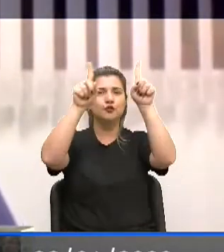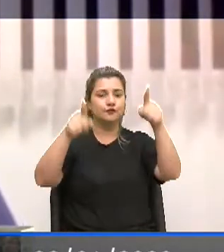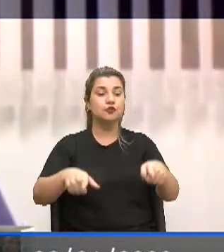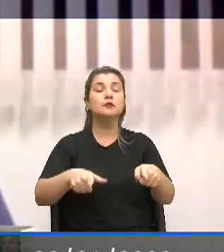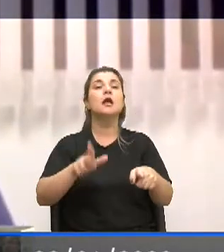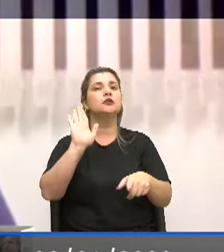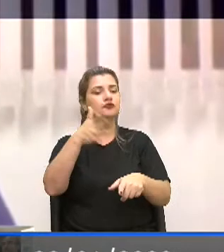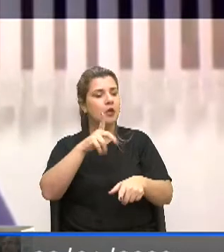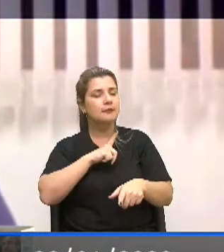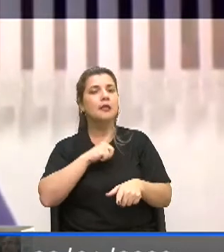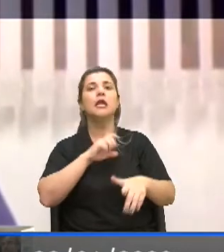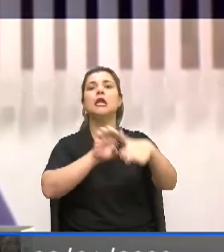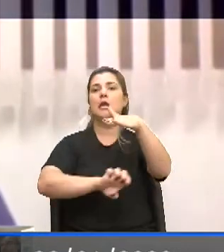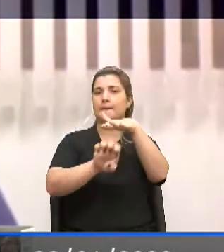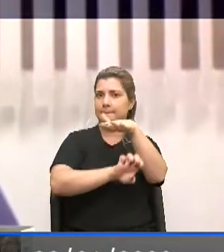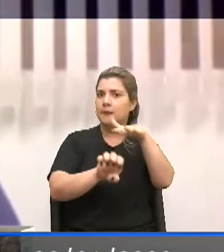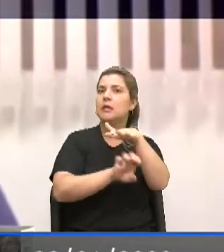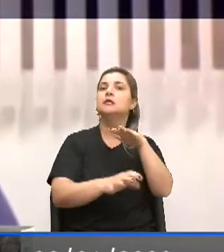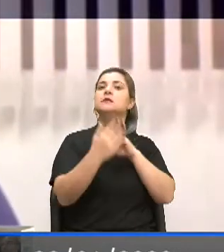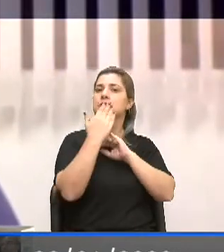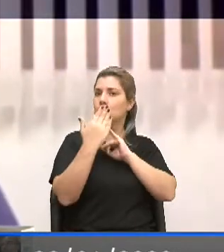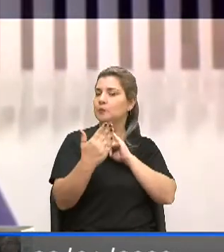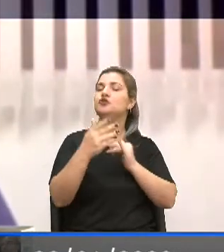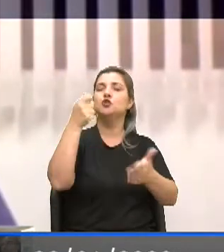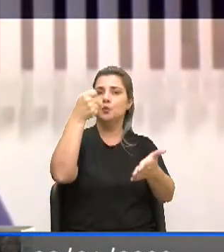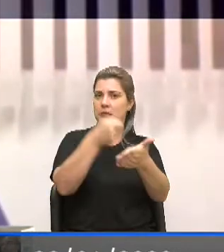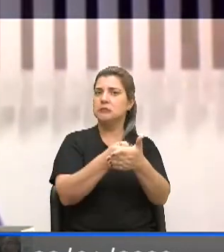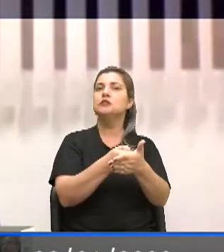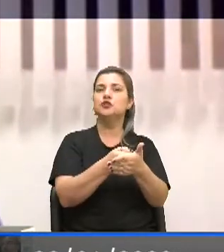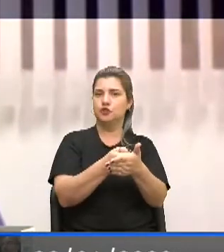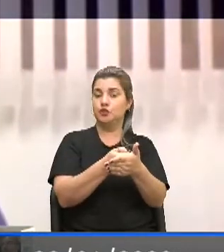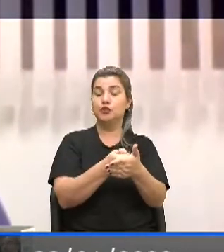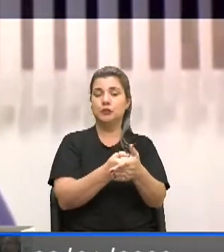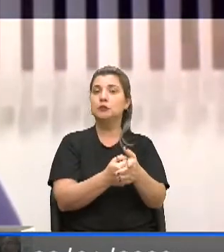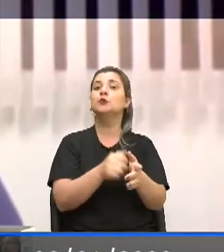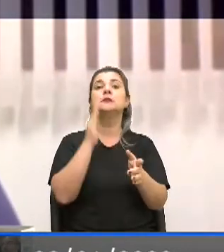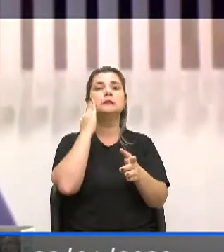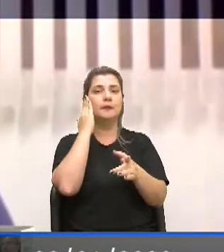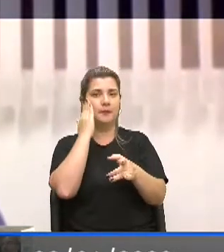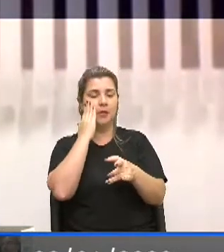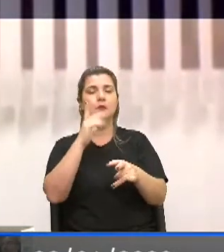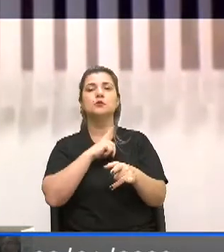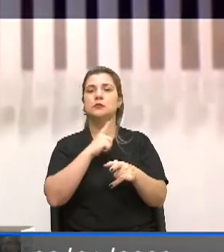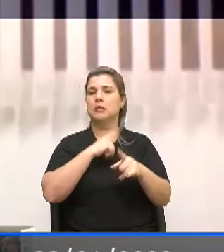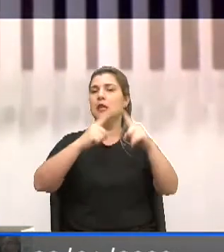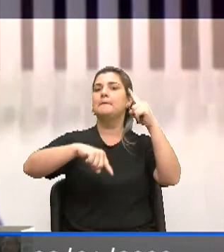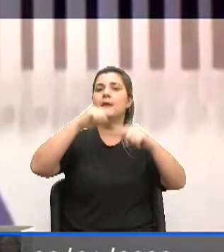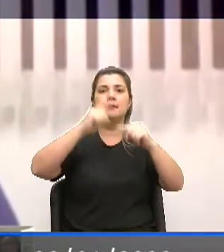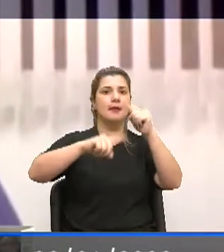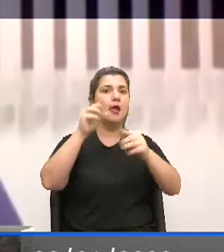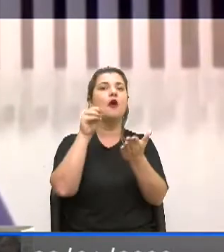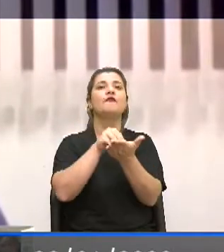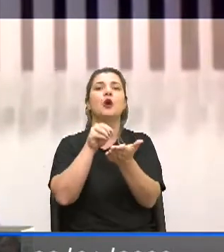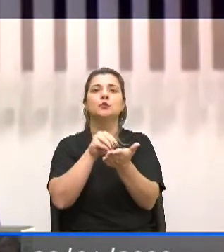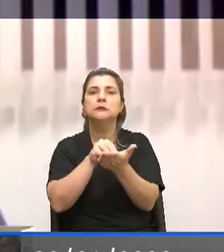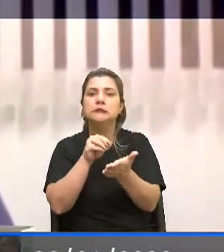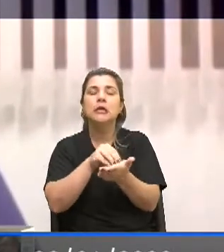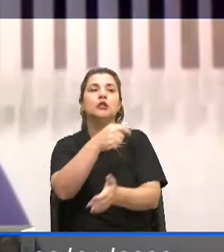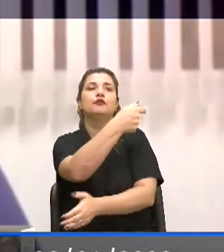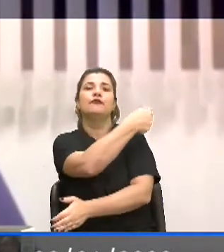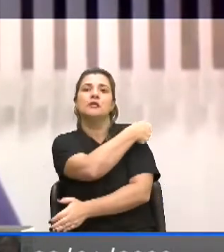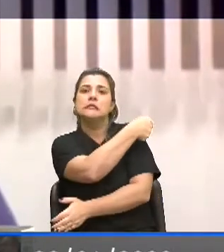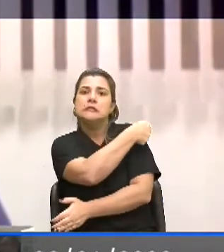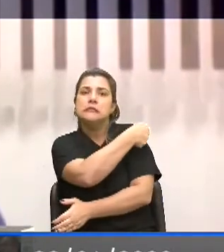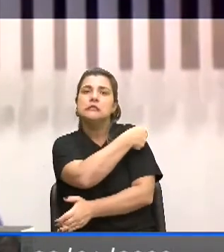esta iniciativa e não estão conseguindo. Tem materiais faltando hoje, né, EPIs faltando, vacinas mesmo a gente